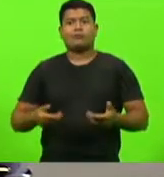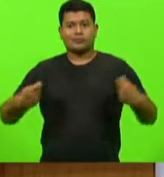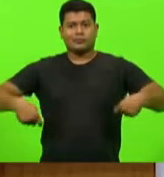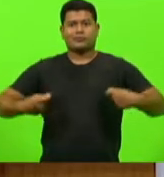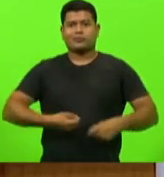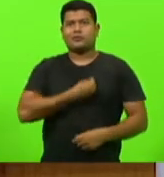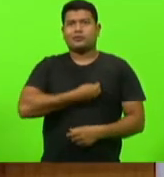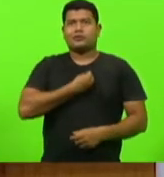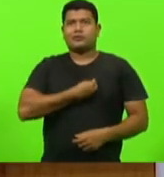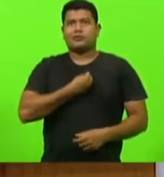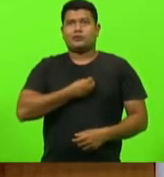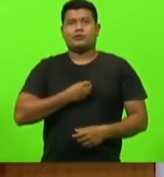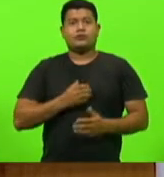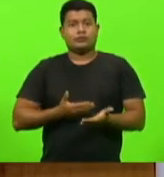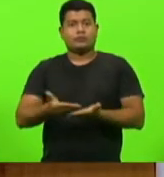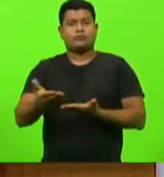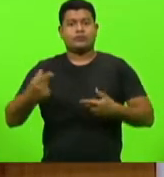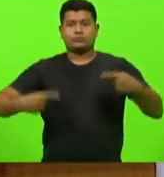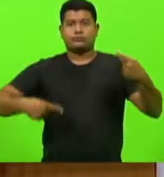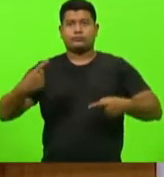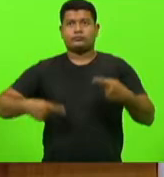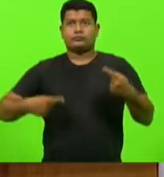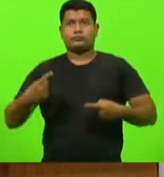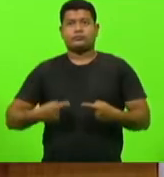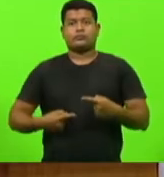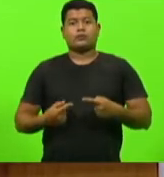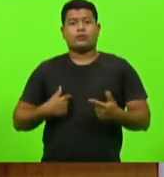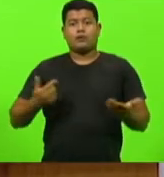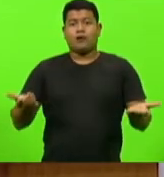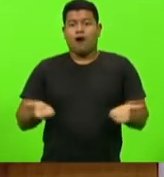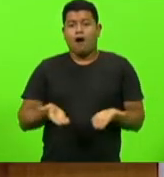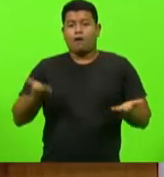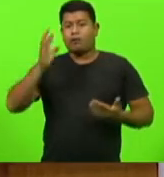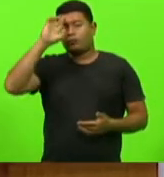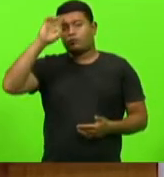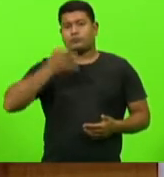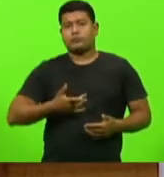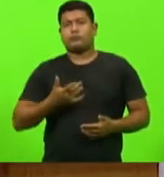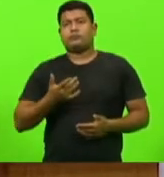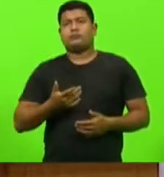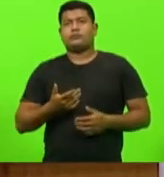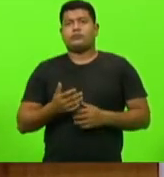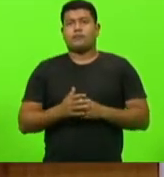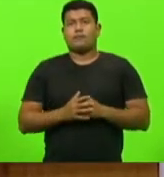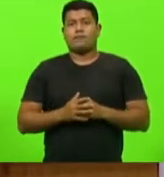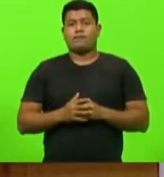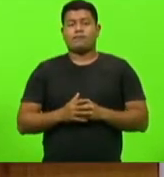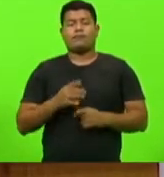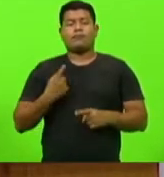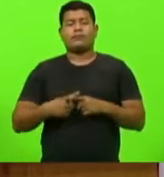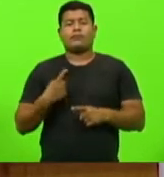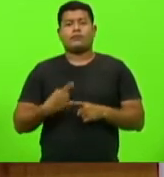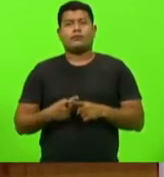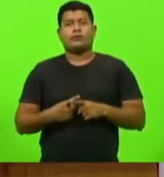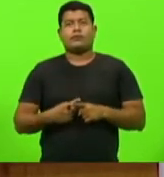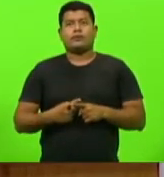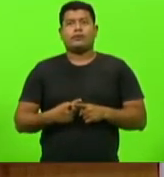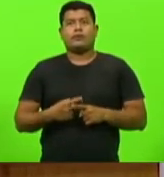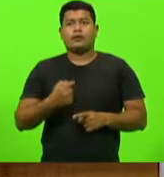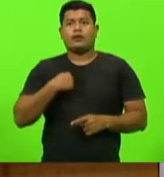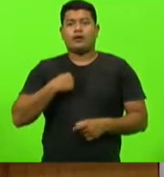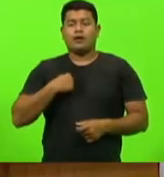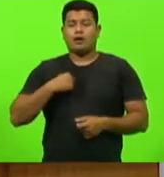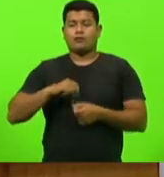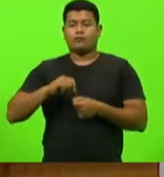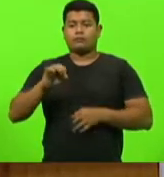retirar. Nós já iniciamos a discussão, vamos resolver essa situação hoje e pronto. Né? Porque eu faço o requerimento, aí